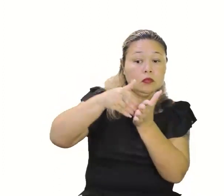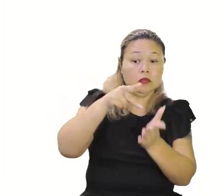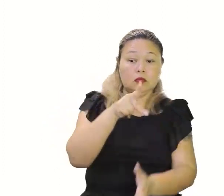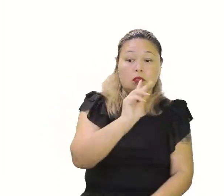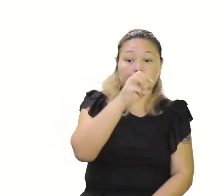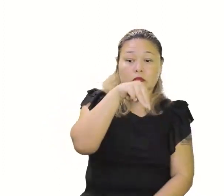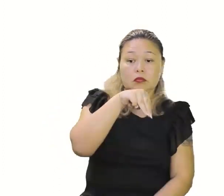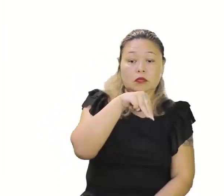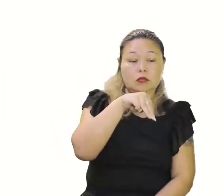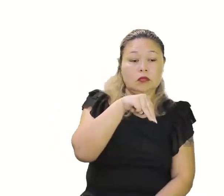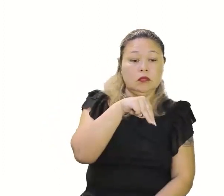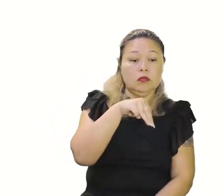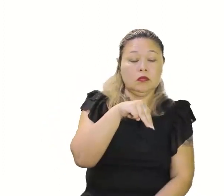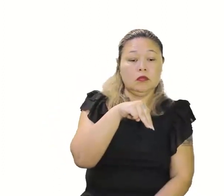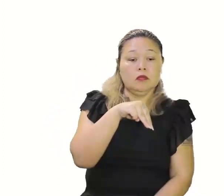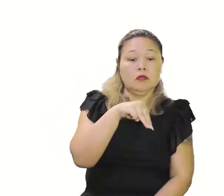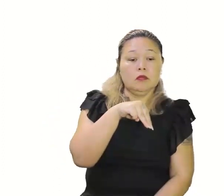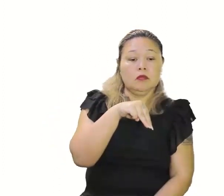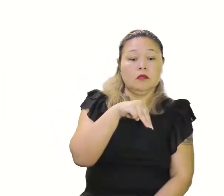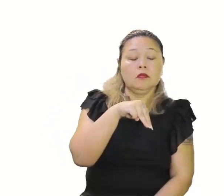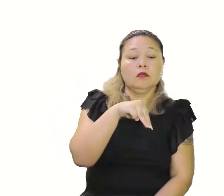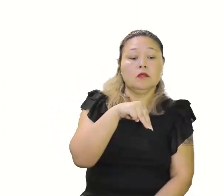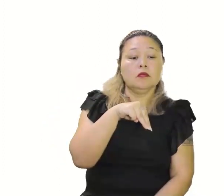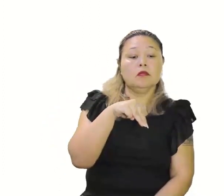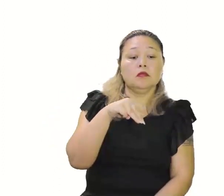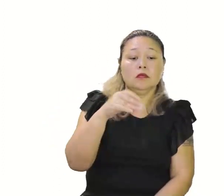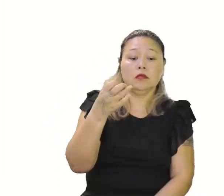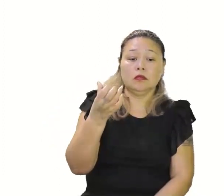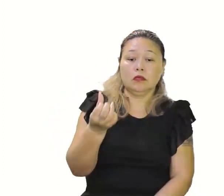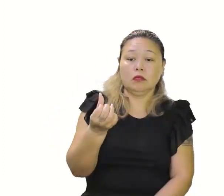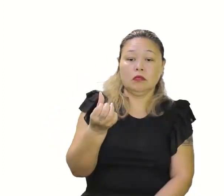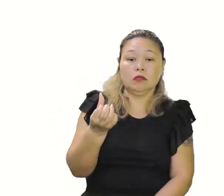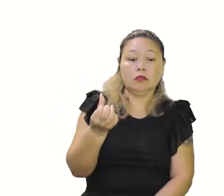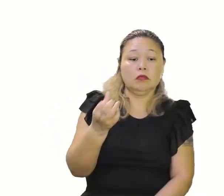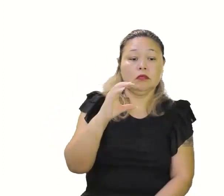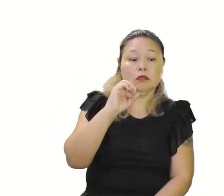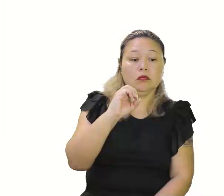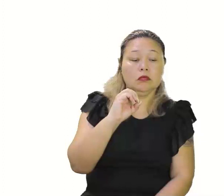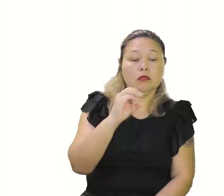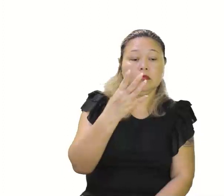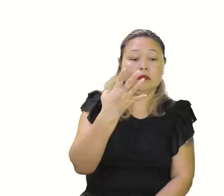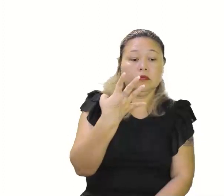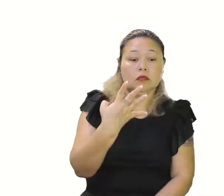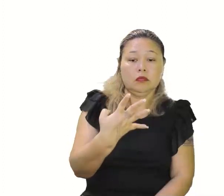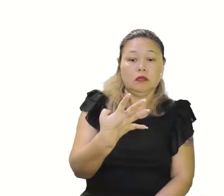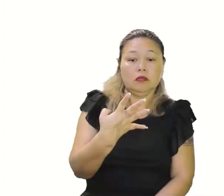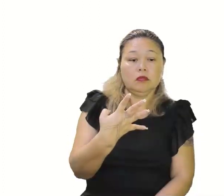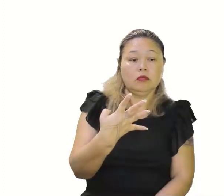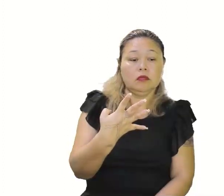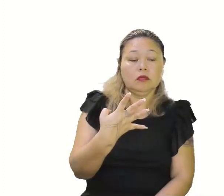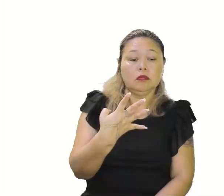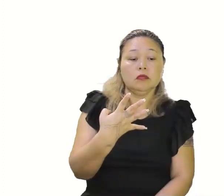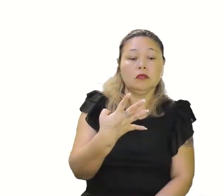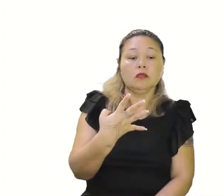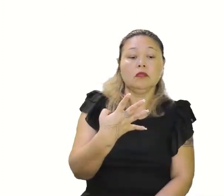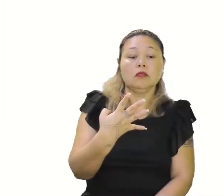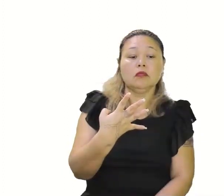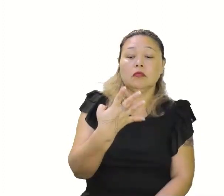quilômetro quadrado. Depois dos 4 zeros, coloca o 6, coloca o 0 e coloca o 4. Então ficou